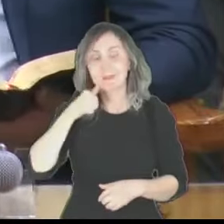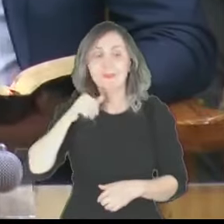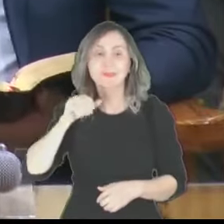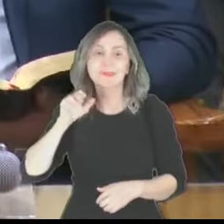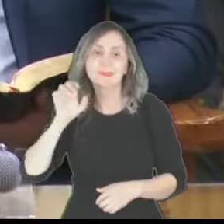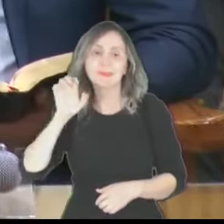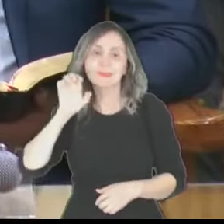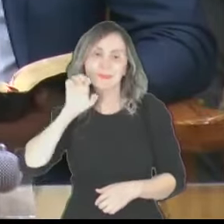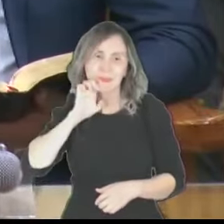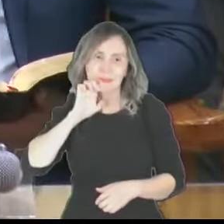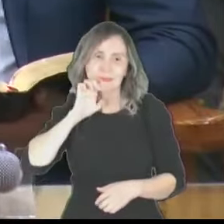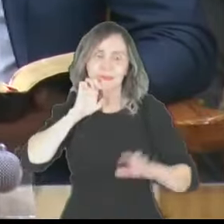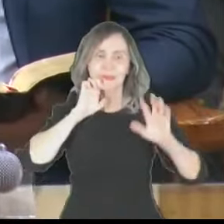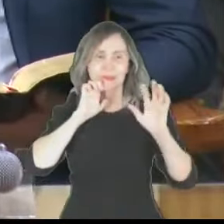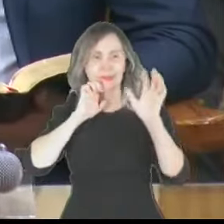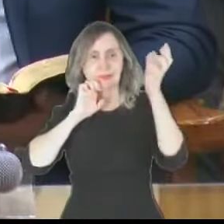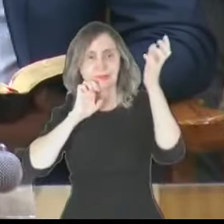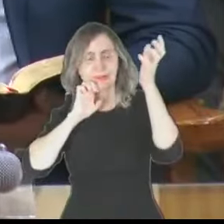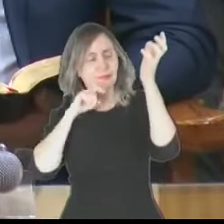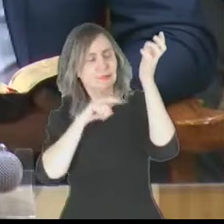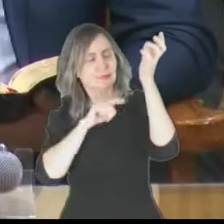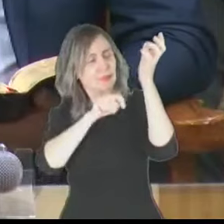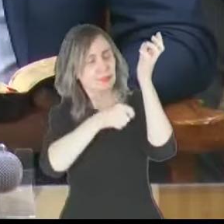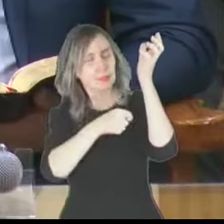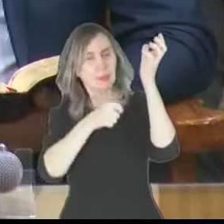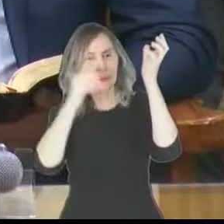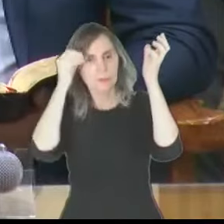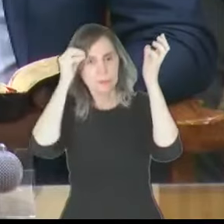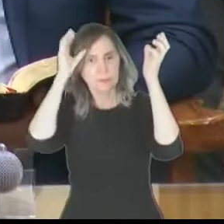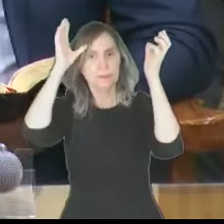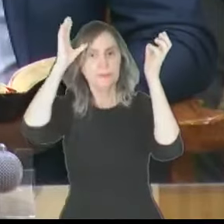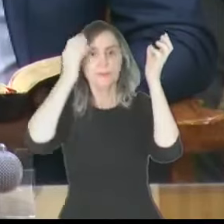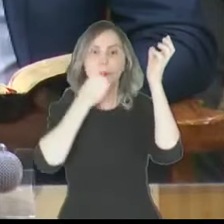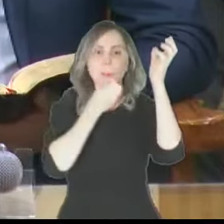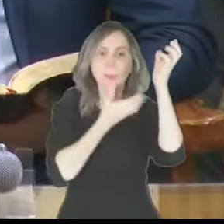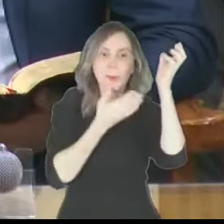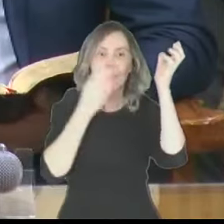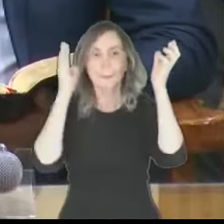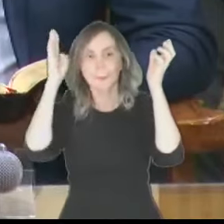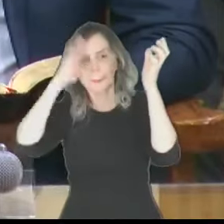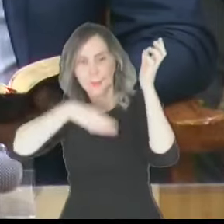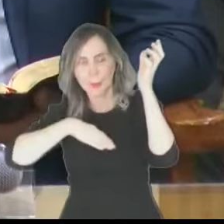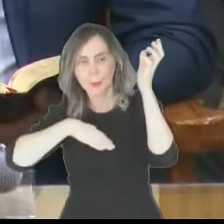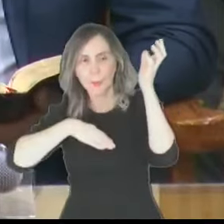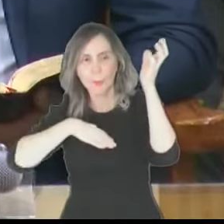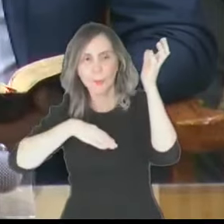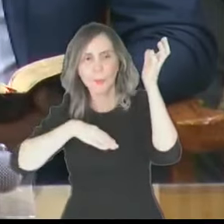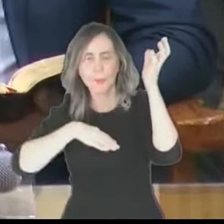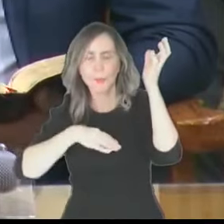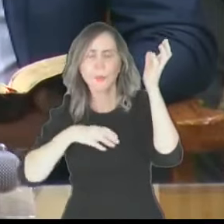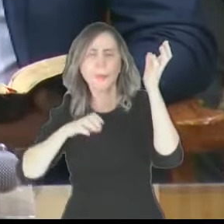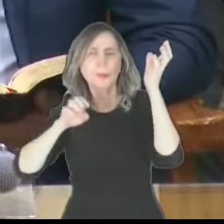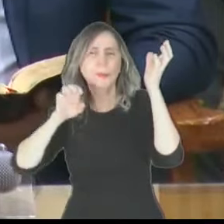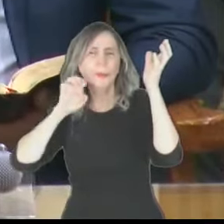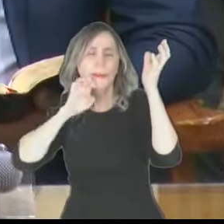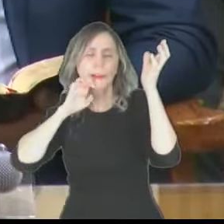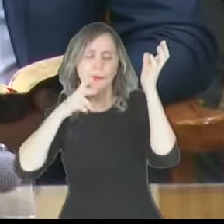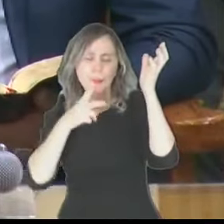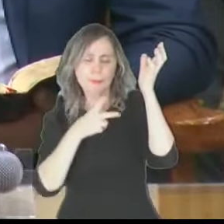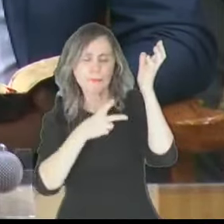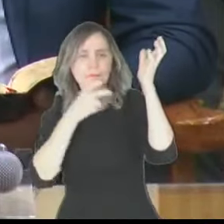Diante da árvore Do conhecimento Do bem e do mal A Bíblia diz Que ela Ela percebeu Que a árvore Era